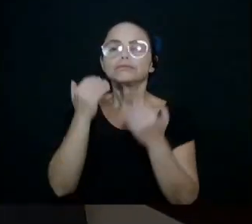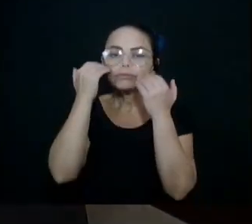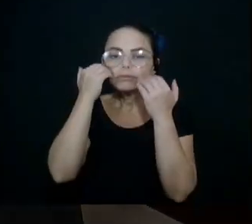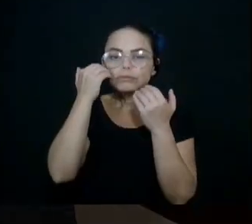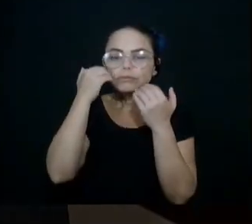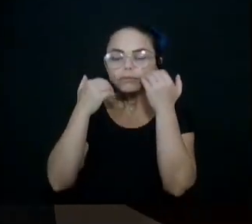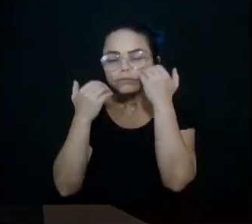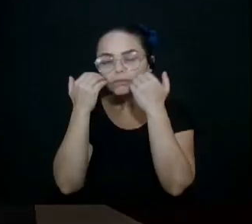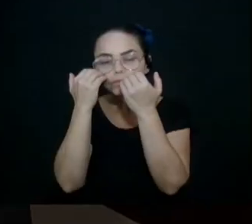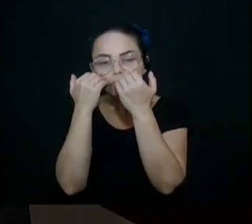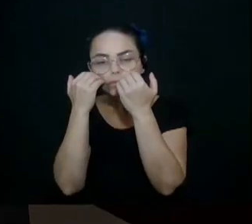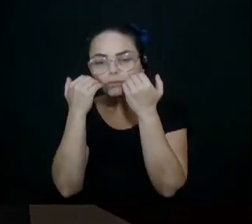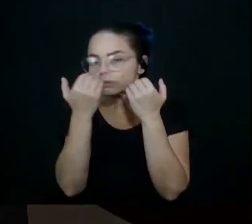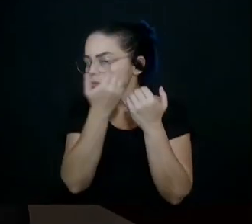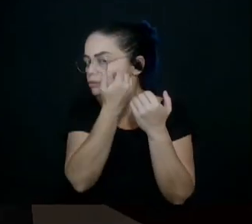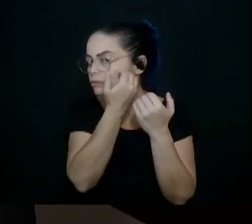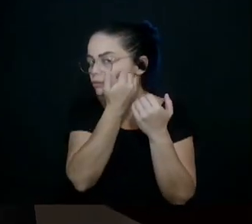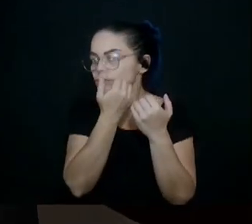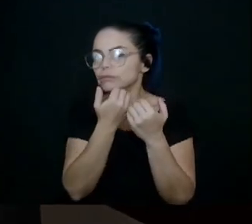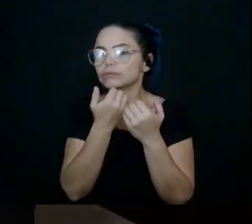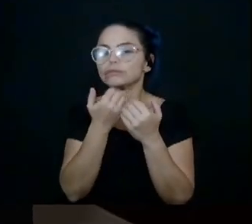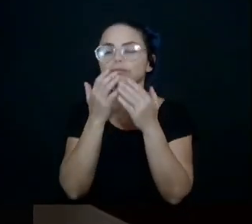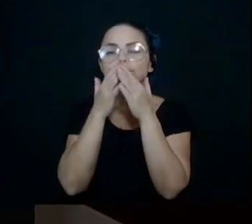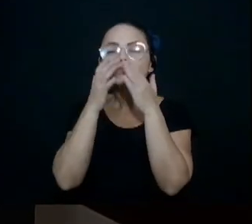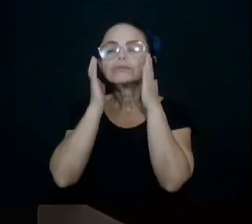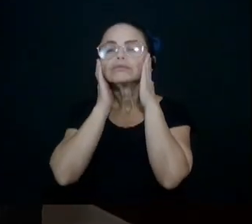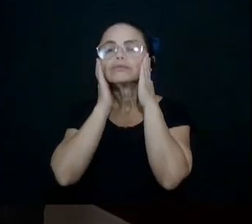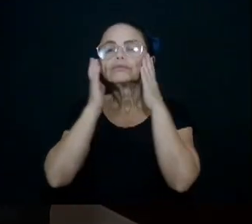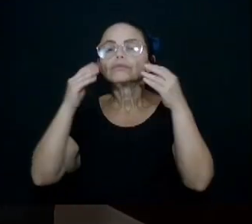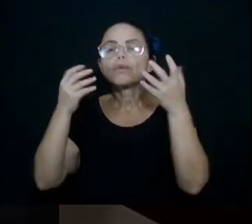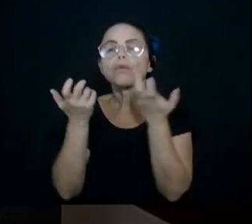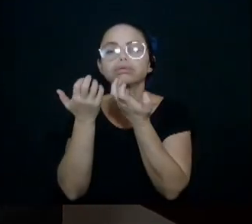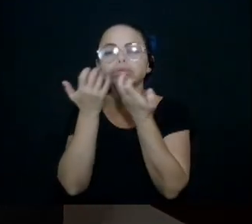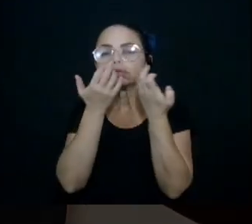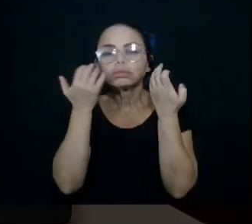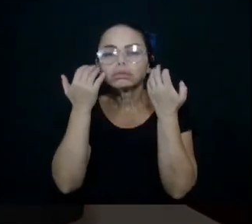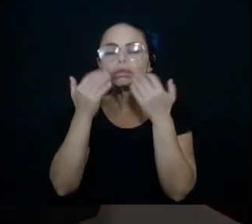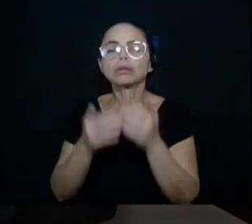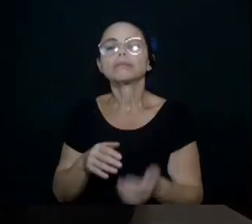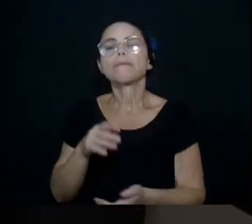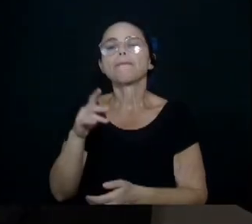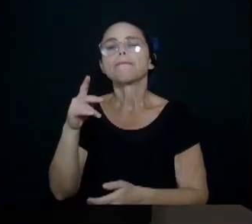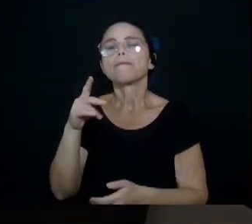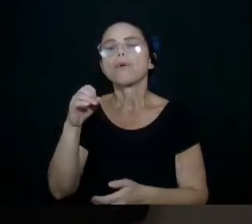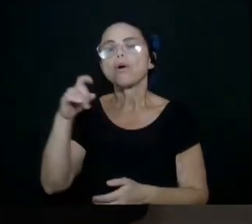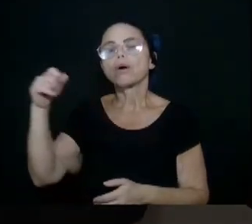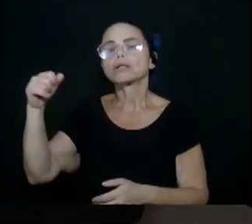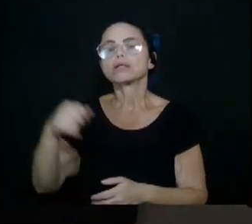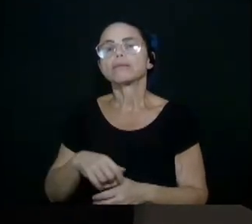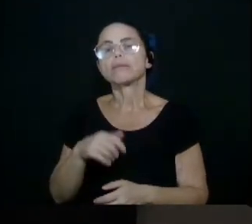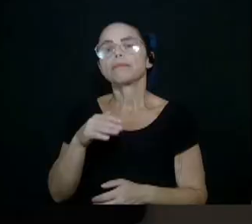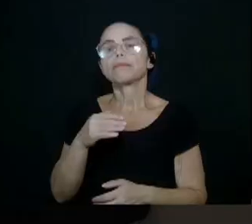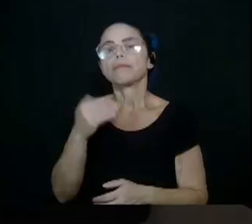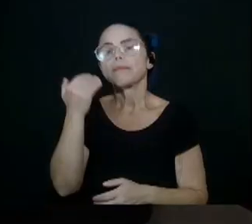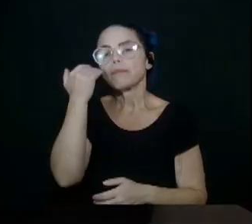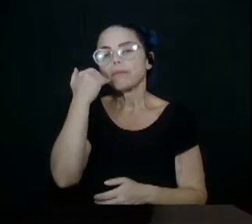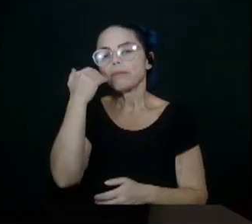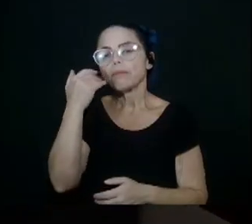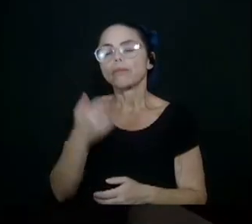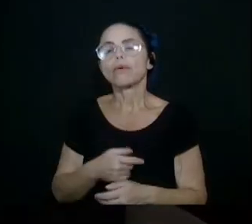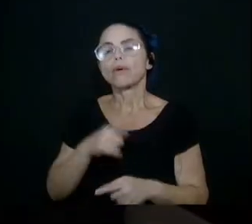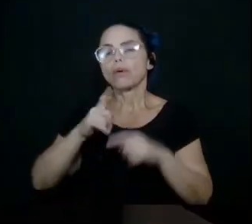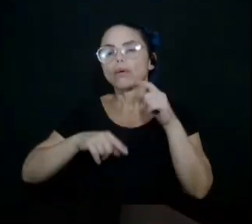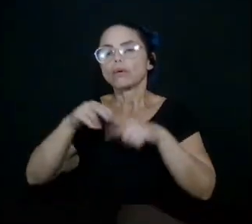tem processo com toalha quente, com balme, com pós-barba, com todos os produtos que são hoje utilizados dentro